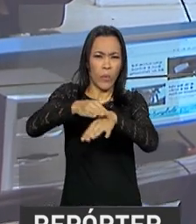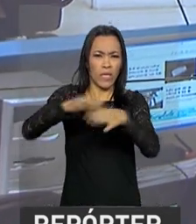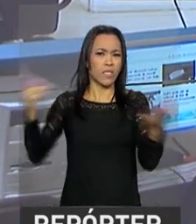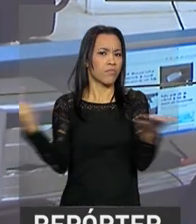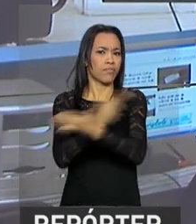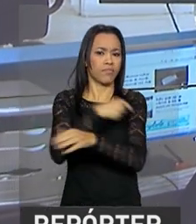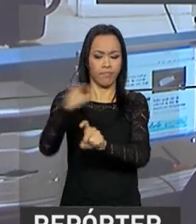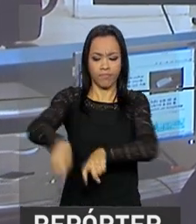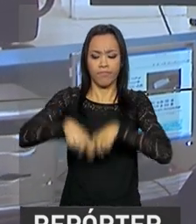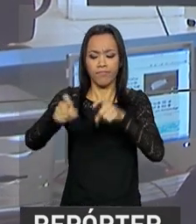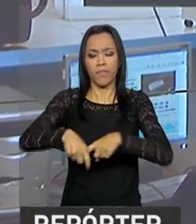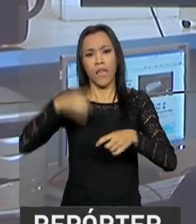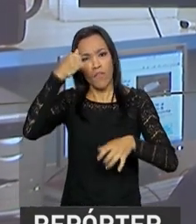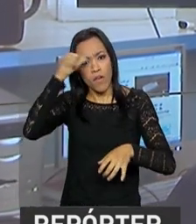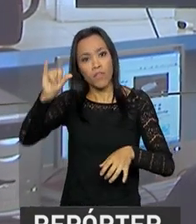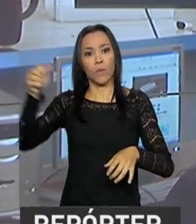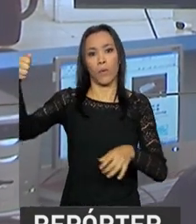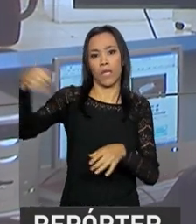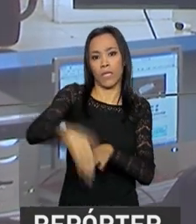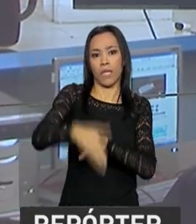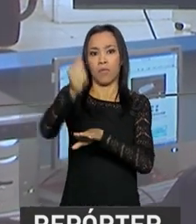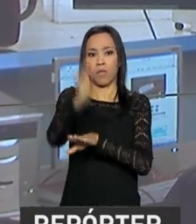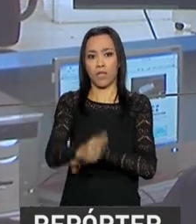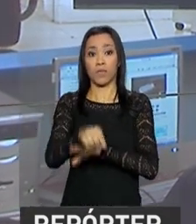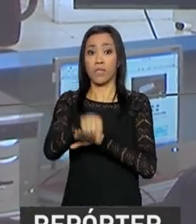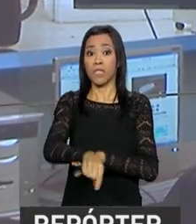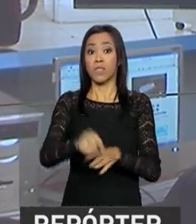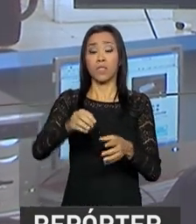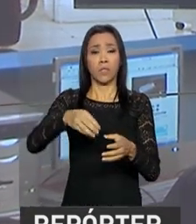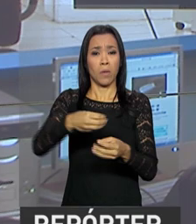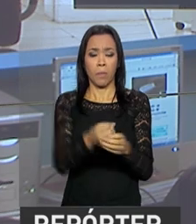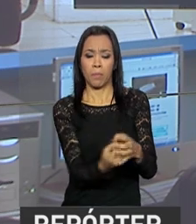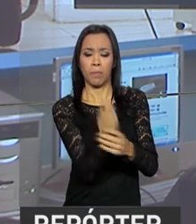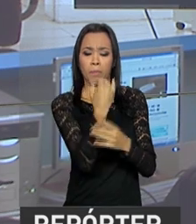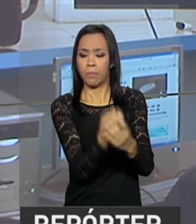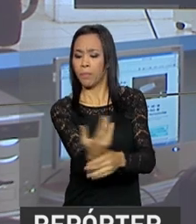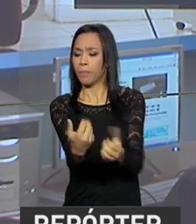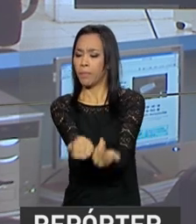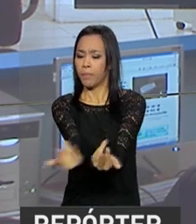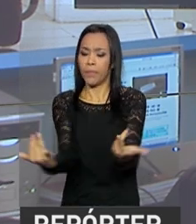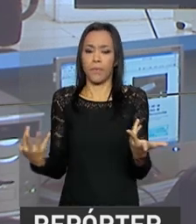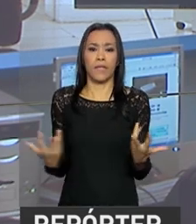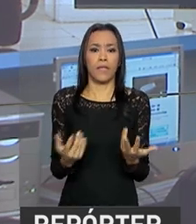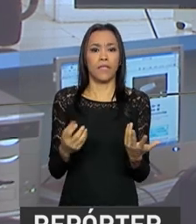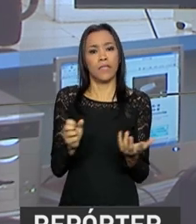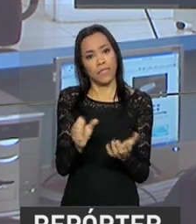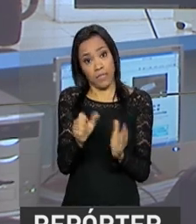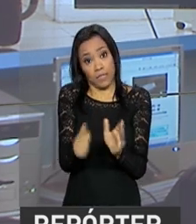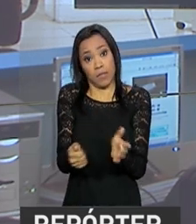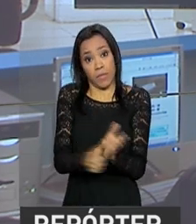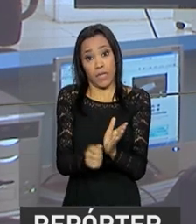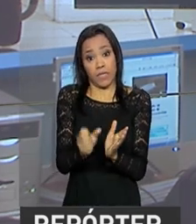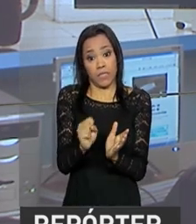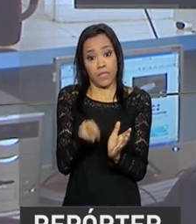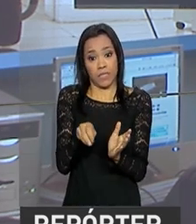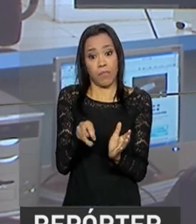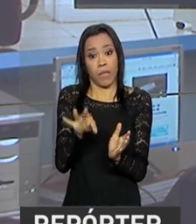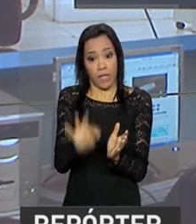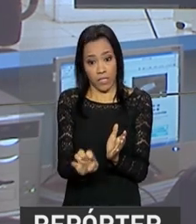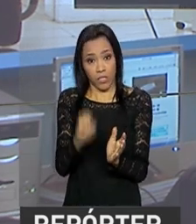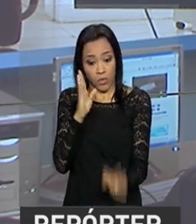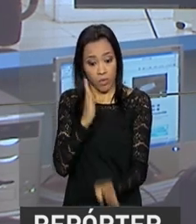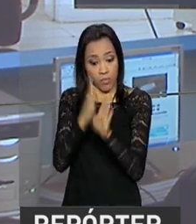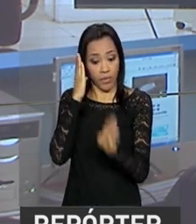Isso graças à análise permanente de plantas e sementes nas nossas fronteiras. Quando algo é suspeito, encontrado,